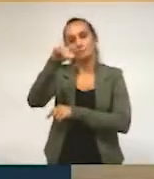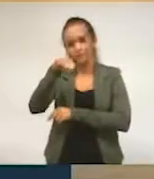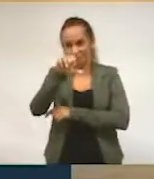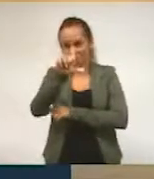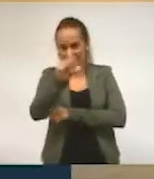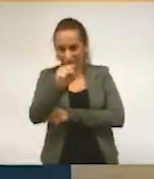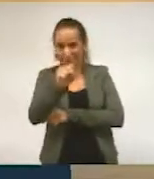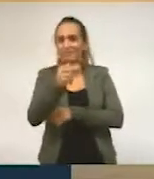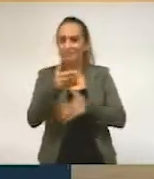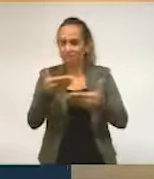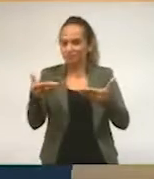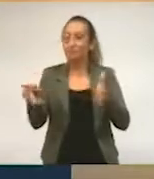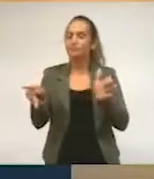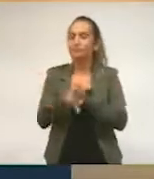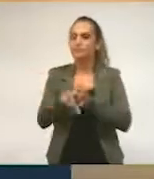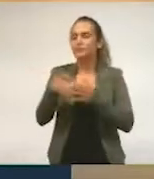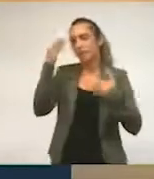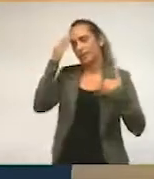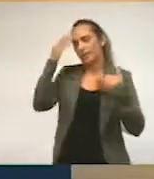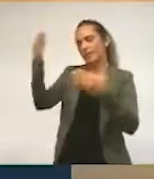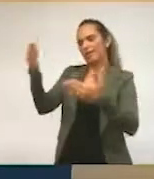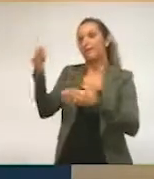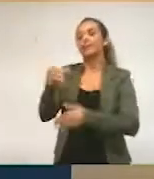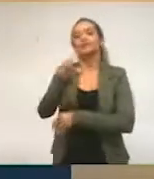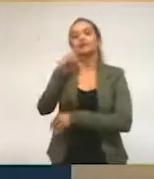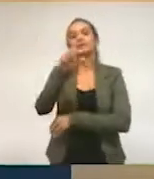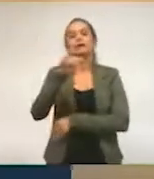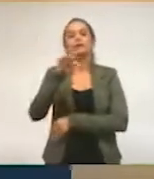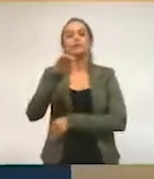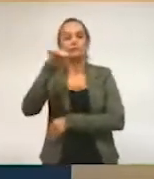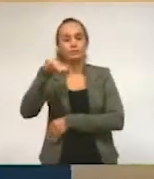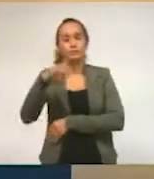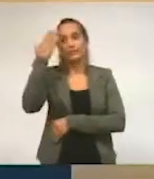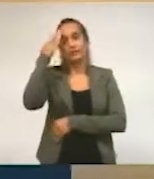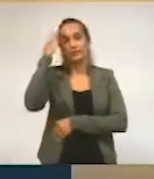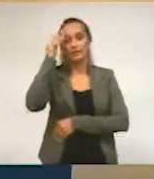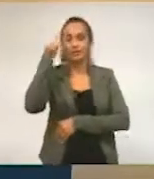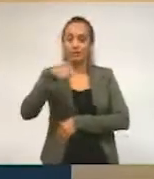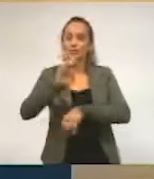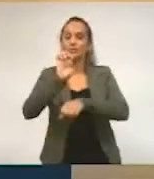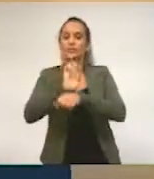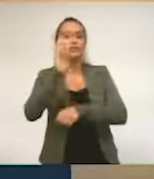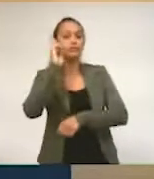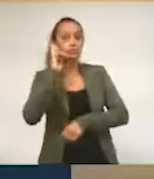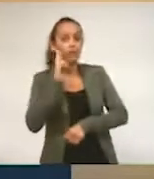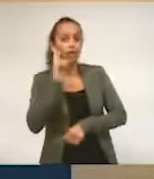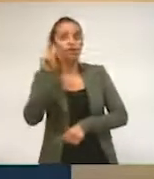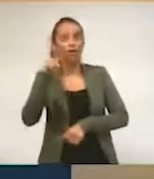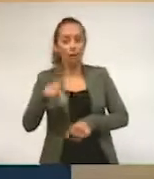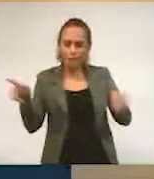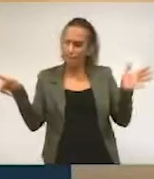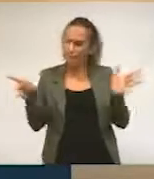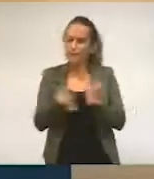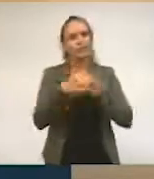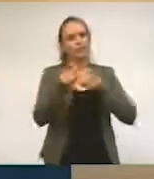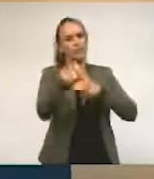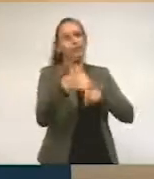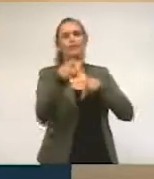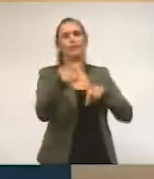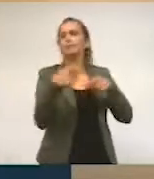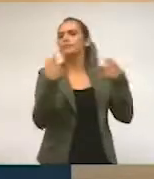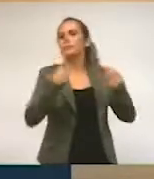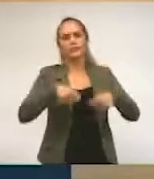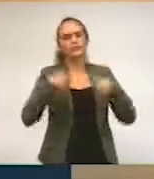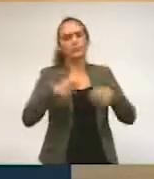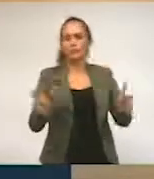Tão brigado assistir mais uma vez por entender que nosso estado o estado vocacionalmente agrícola e que